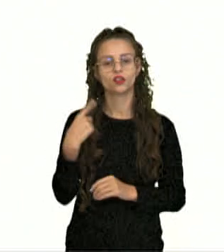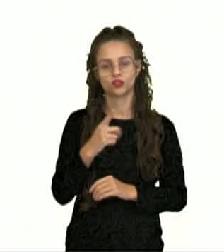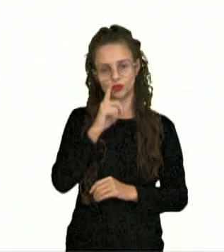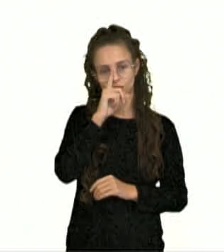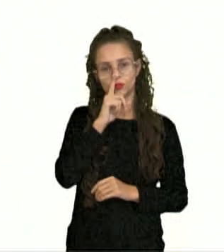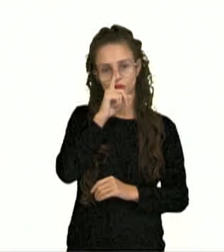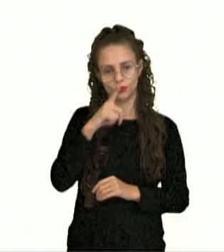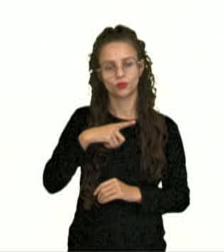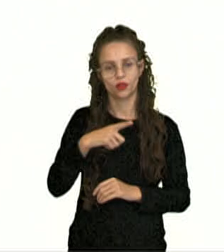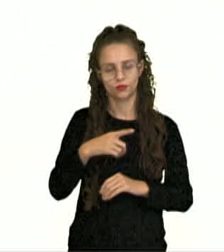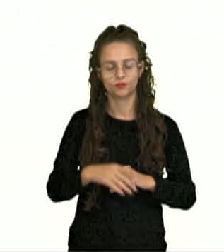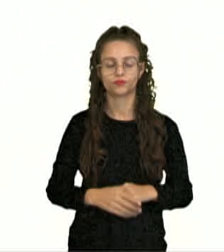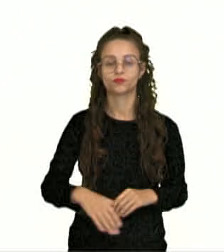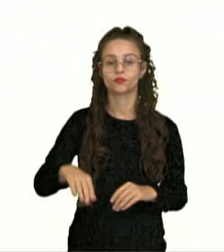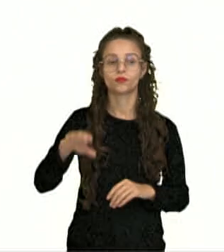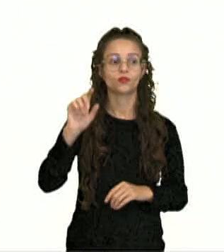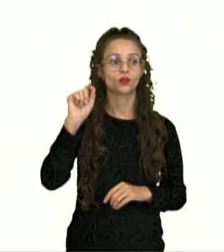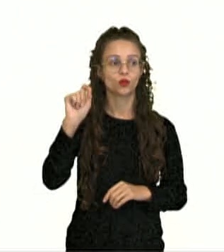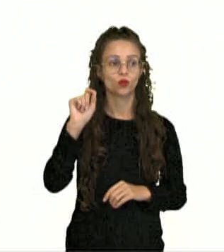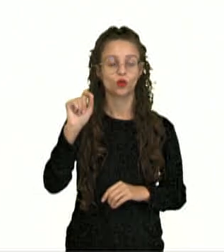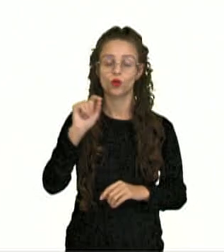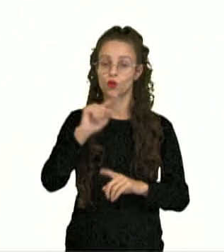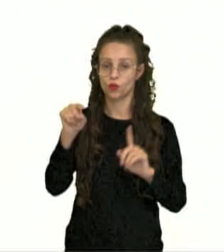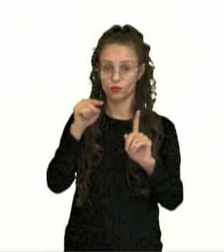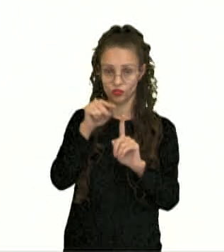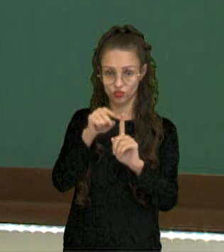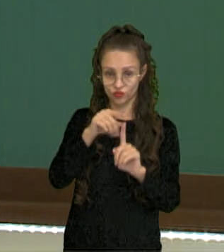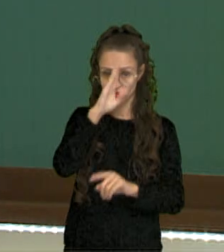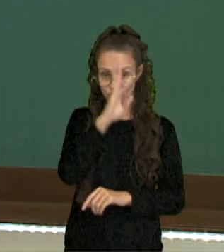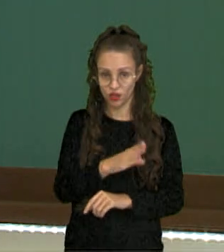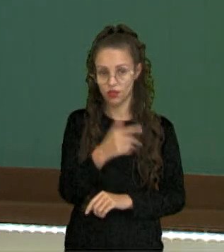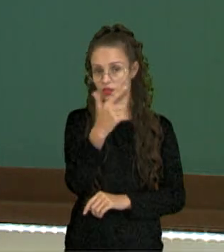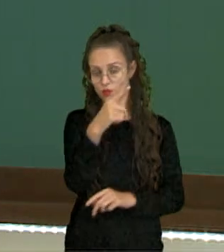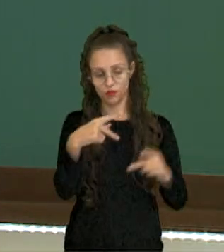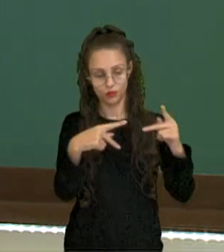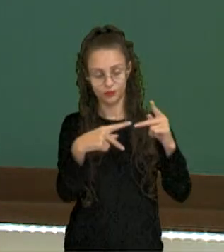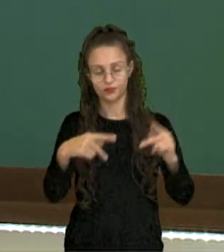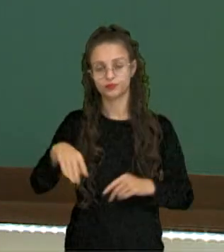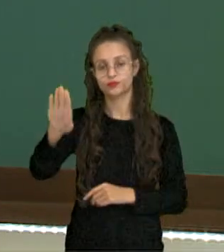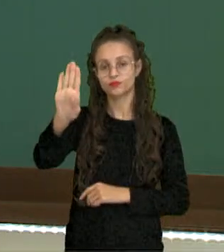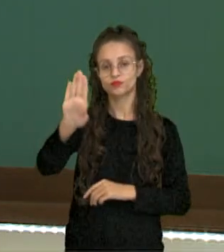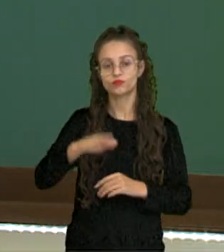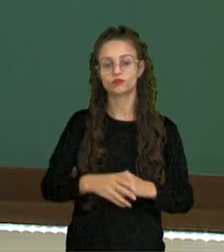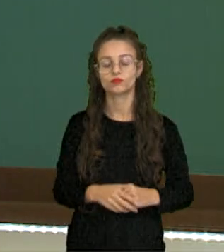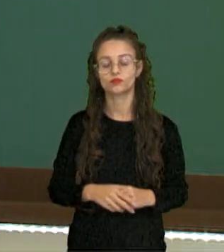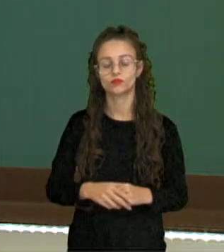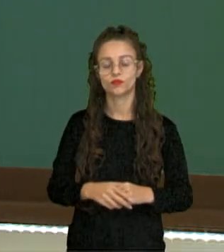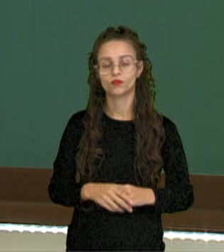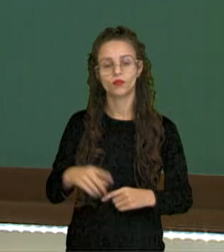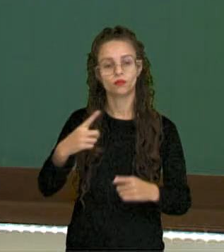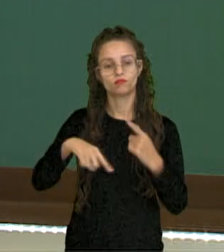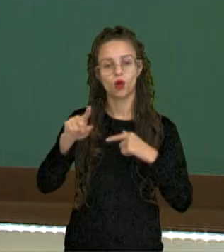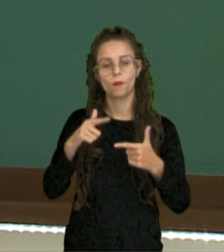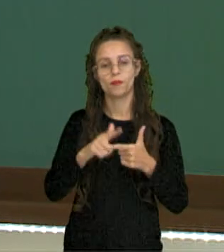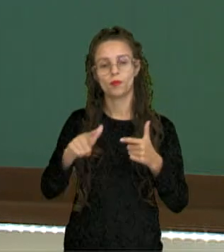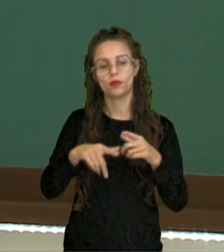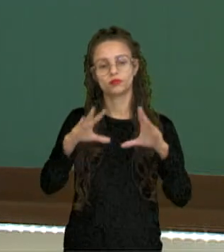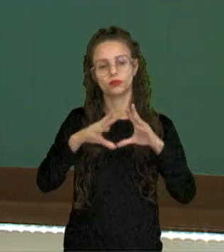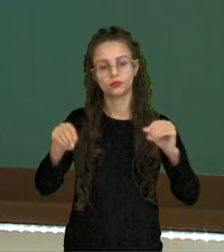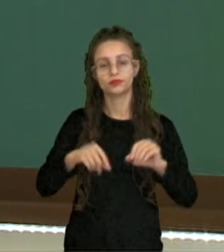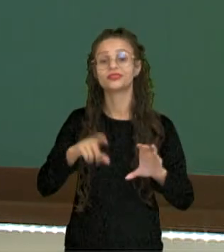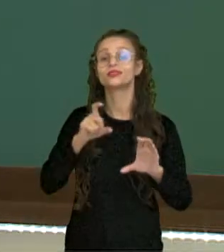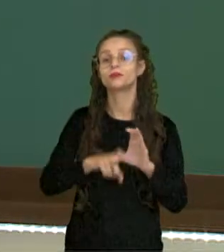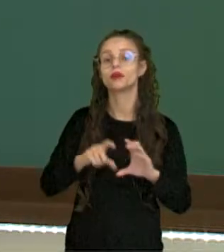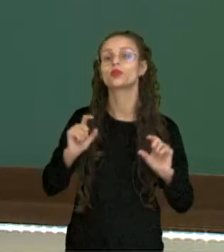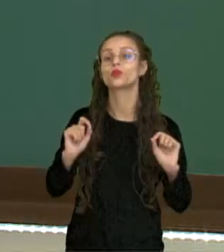riscos. Objetiva direta porque não exige preposição. Na letra B, a superação dos problemas depende